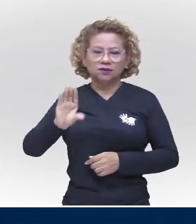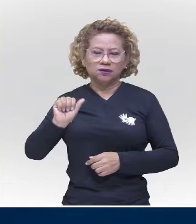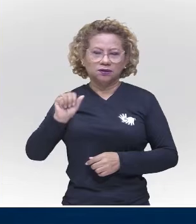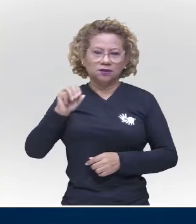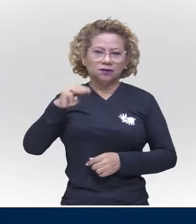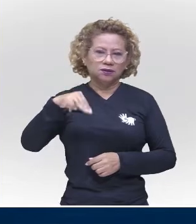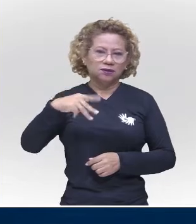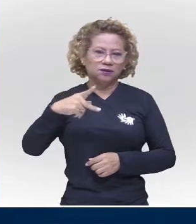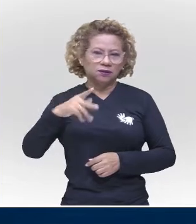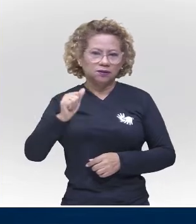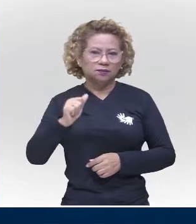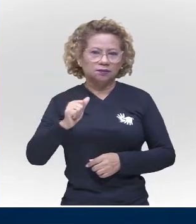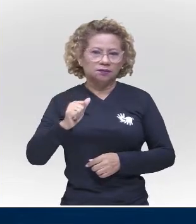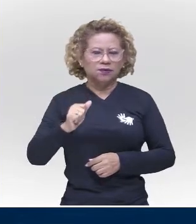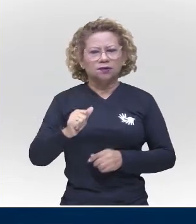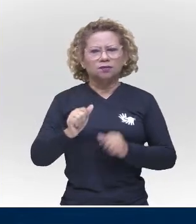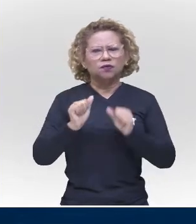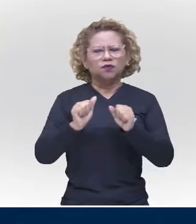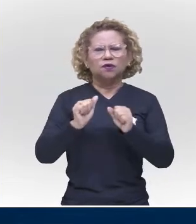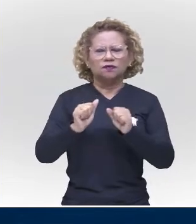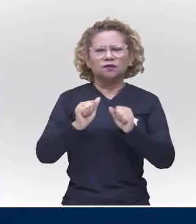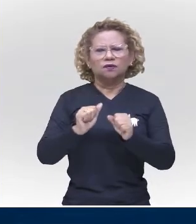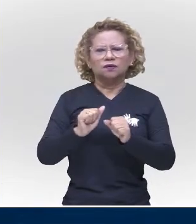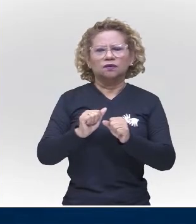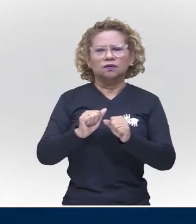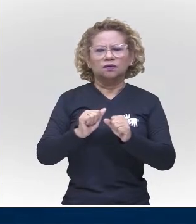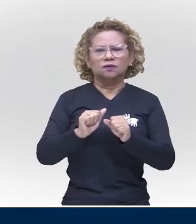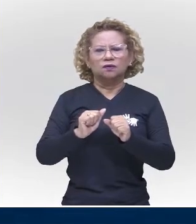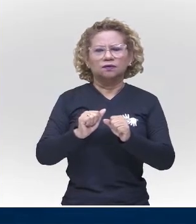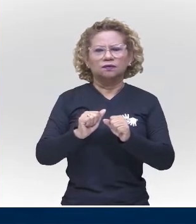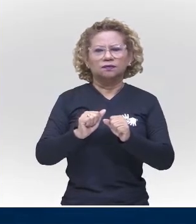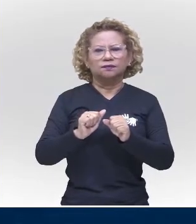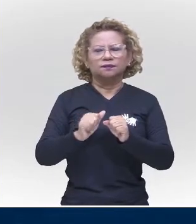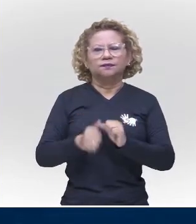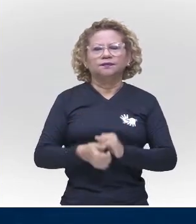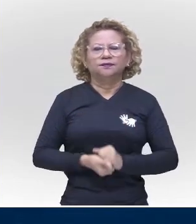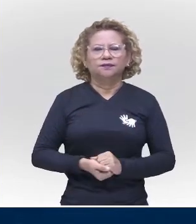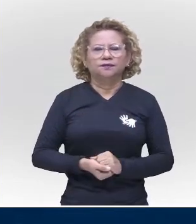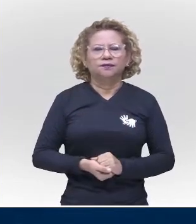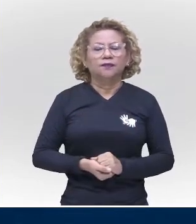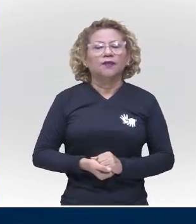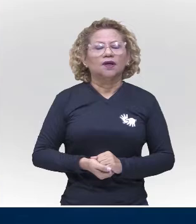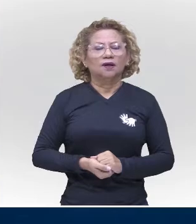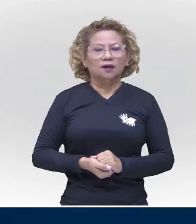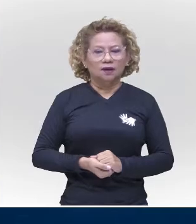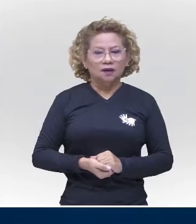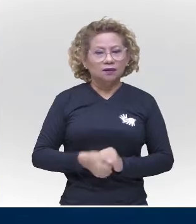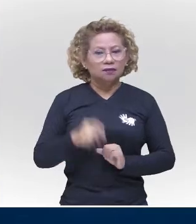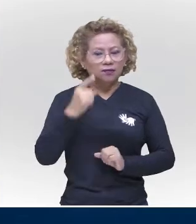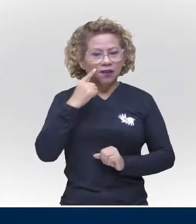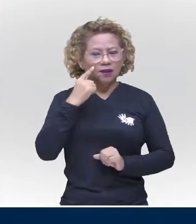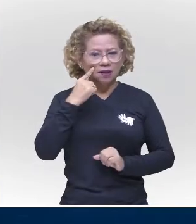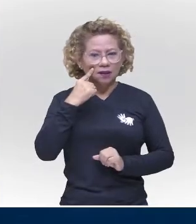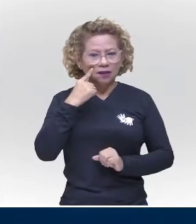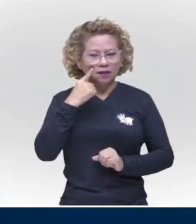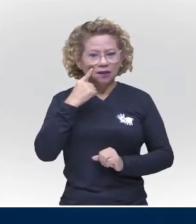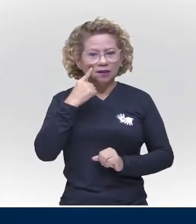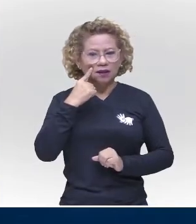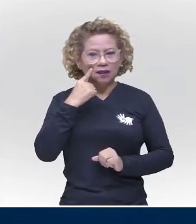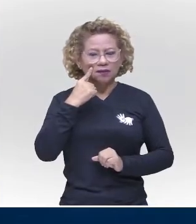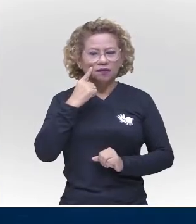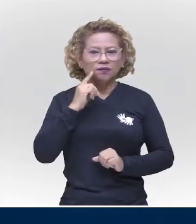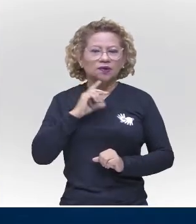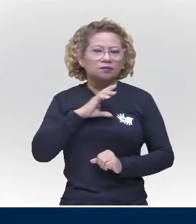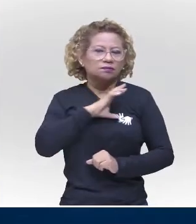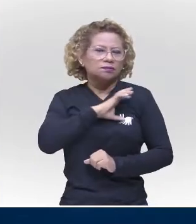uma pausa em cada um, por favor. Muito bem. Então, o futebol de campo, ele é a paixão nacional, ele